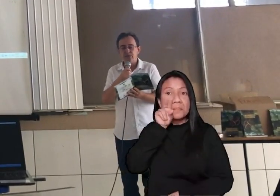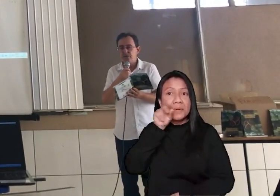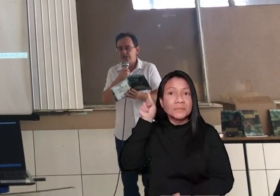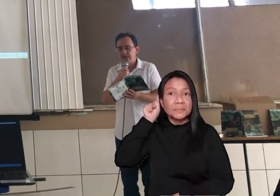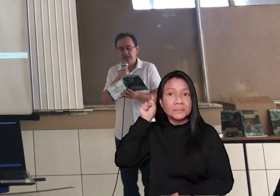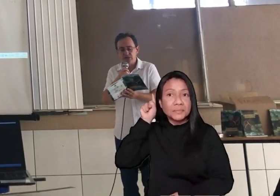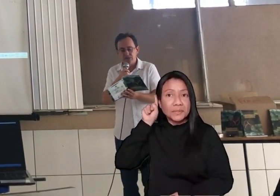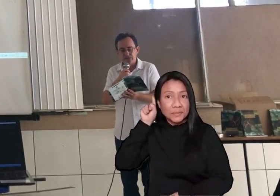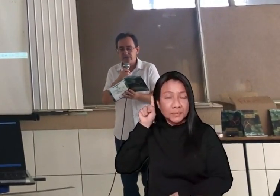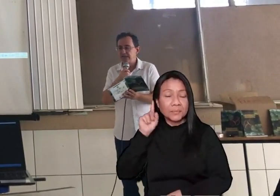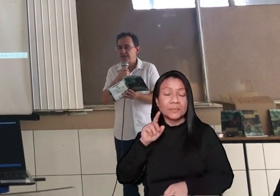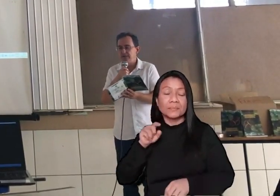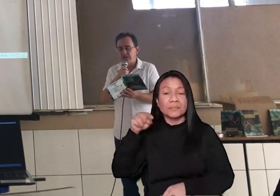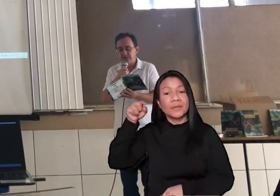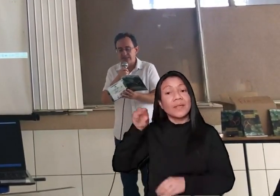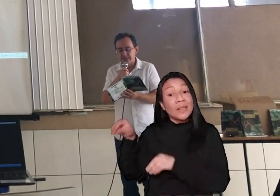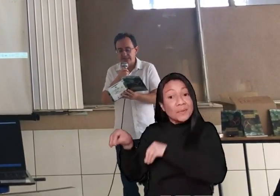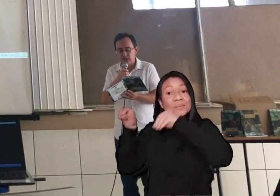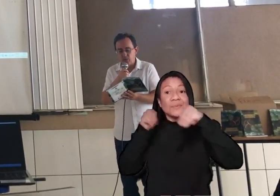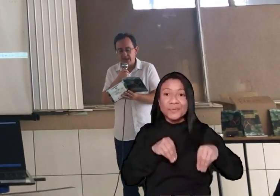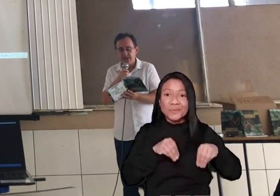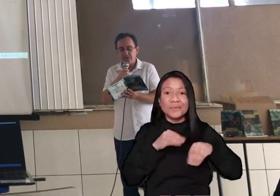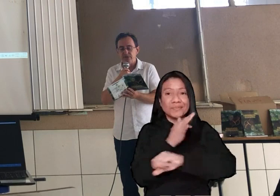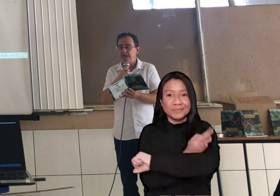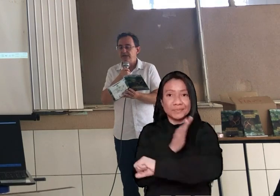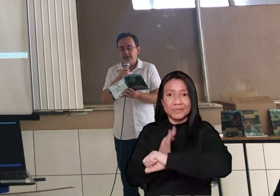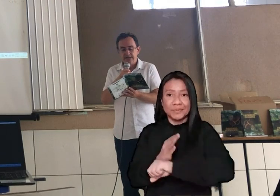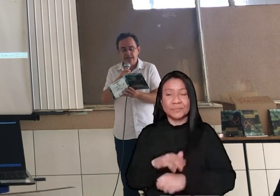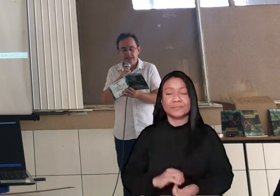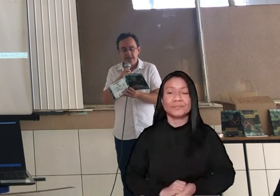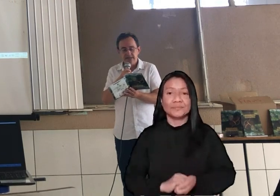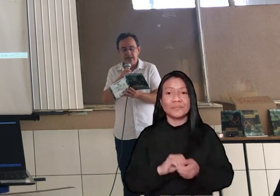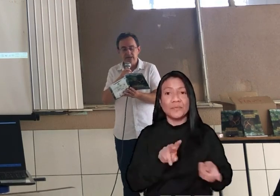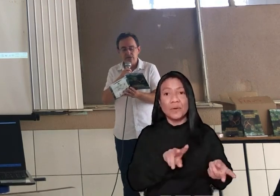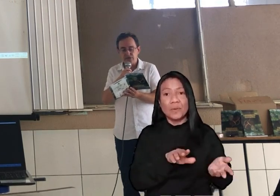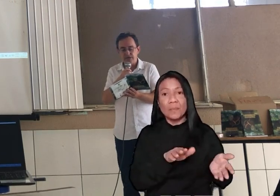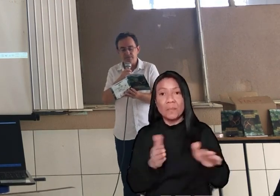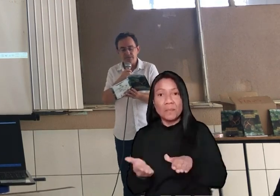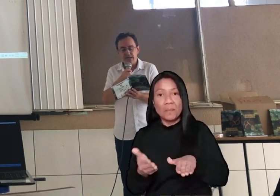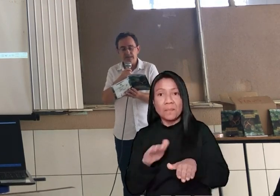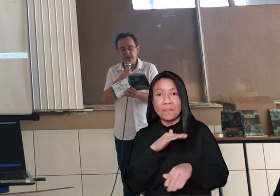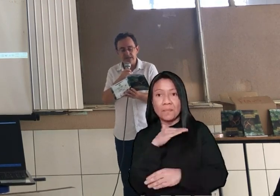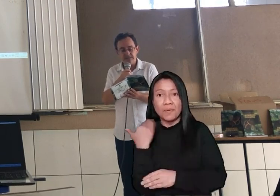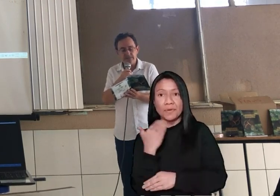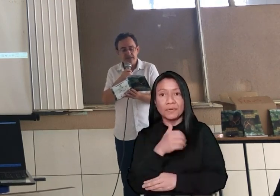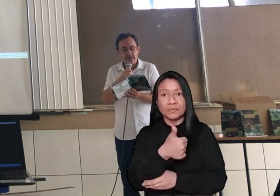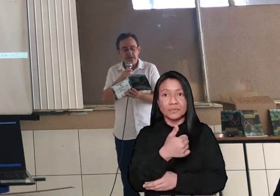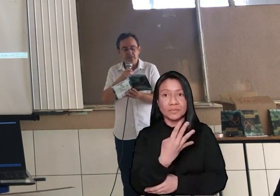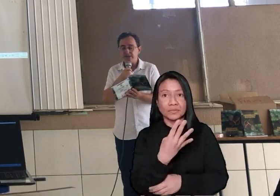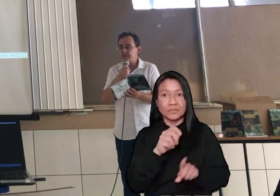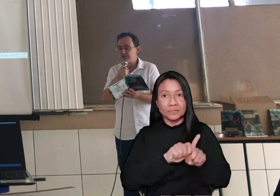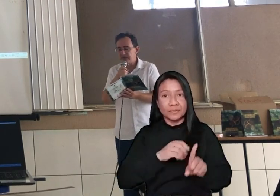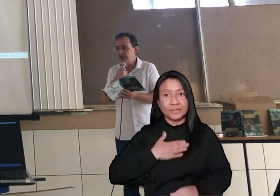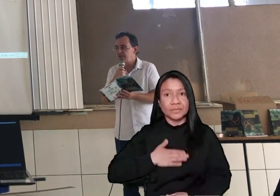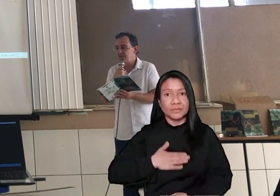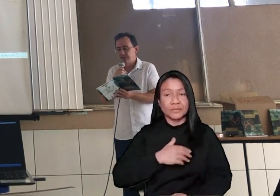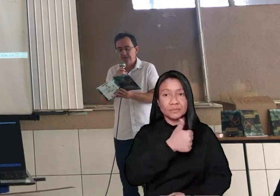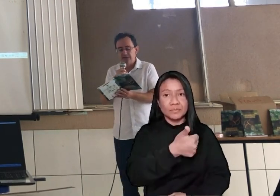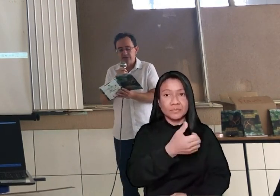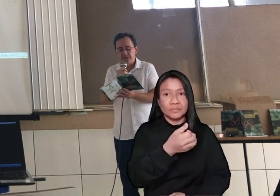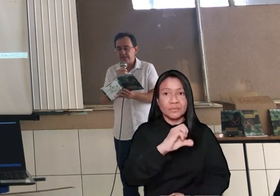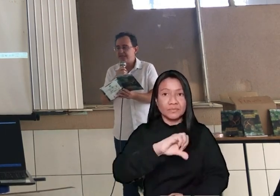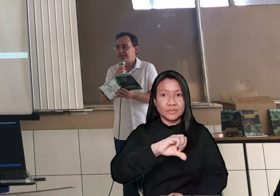dia 14 de agosto de 1964 em Karlsruhe, Alemanha, e foi